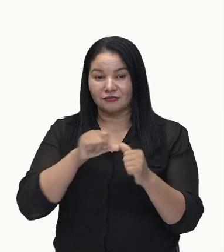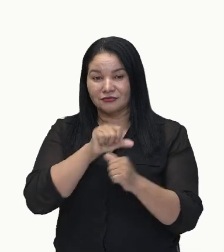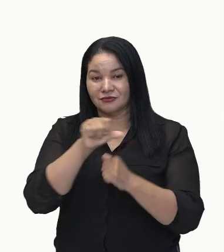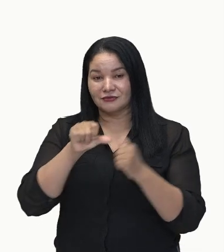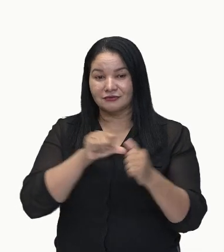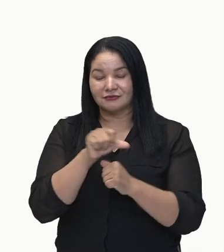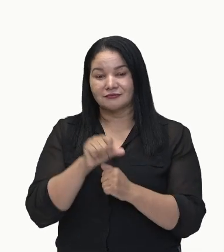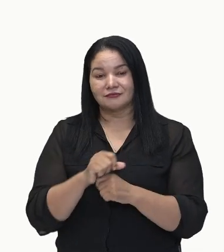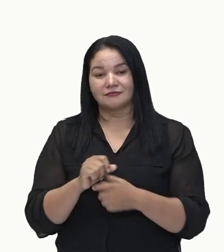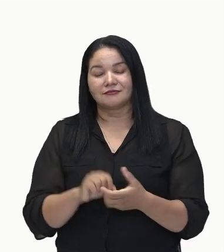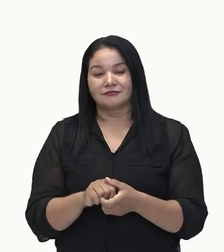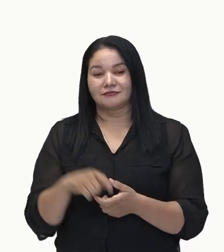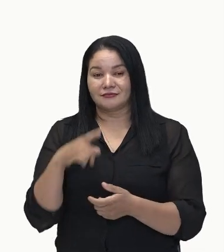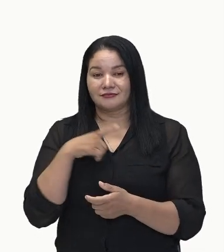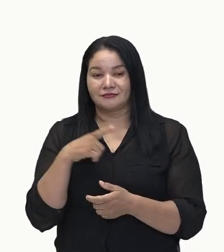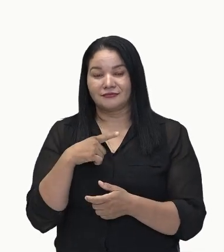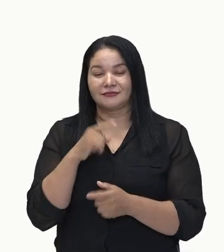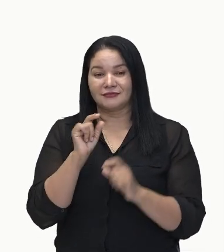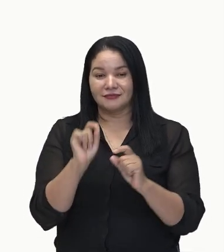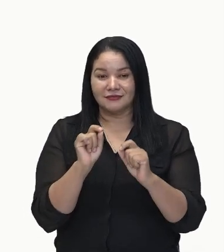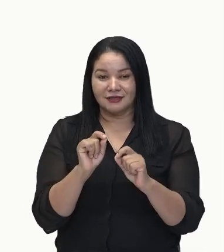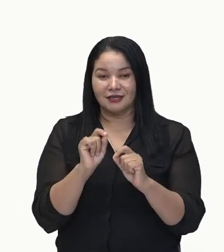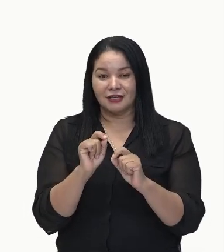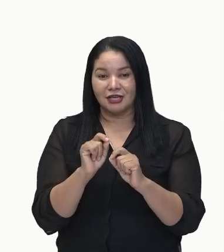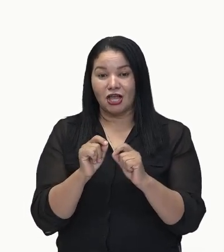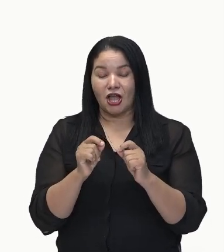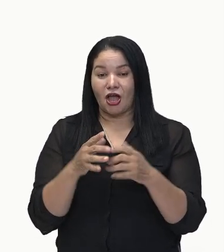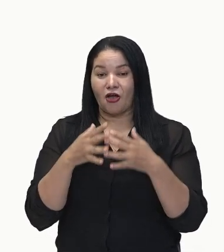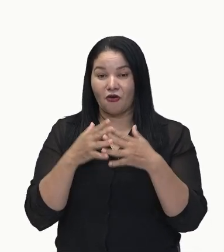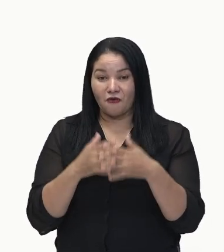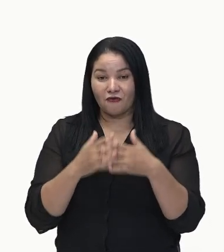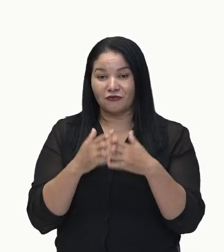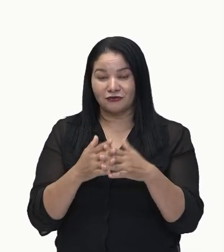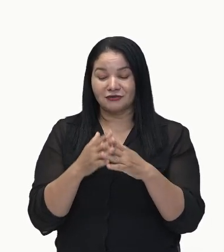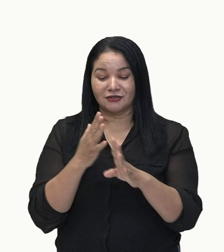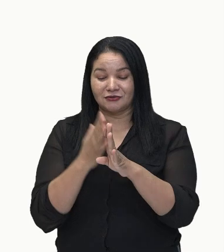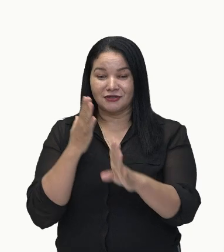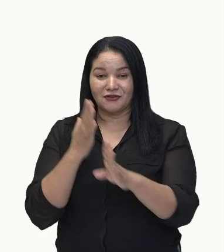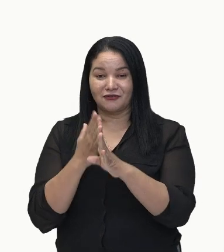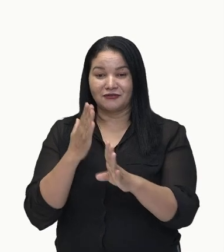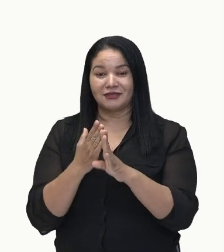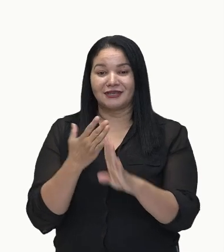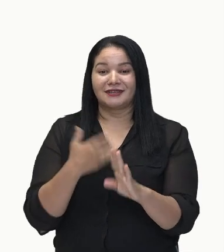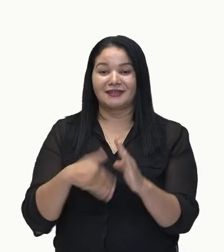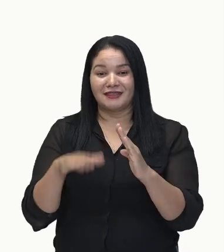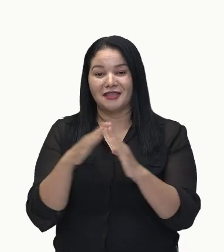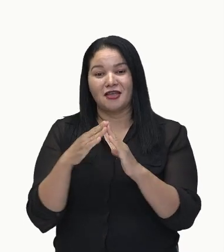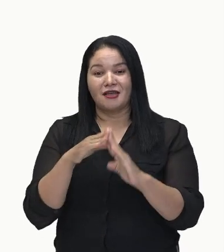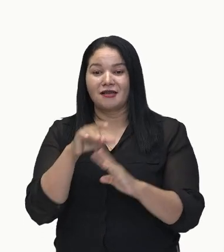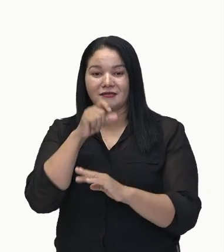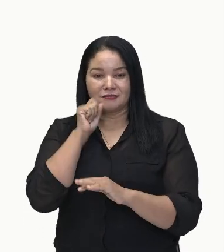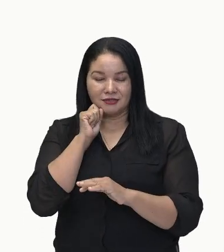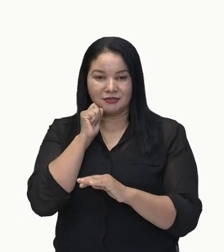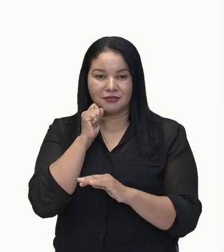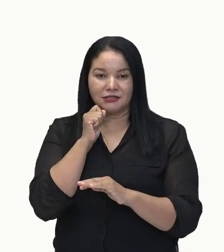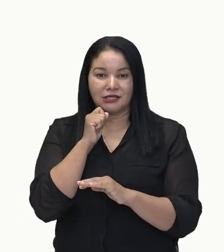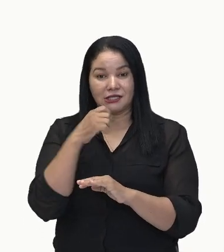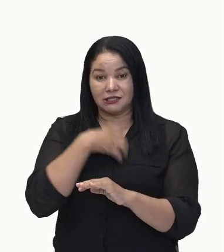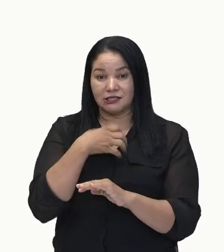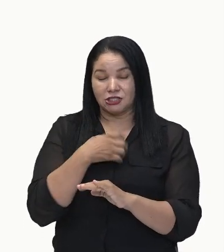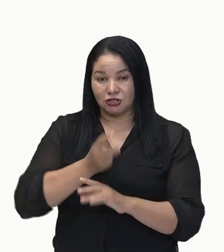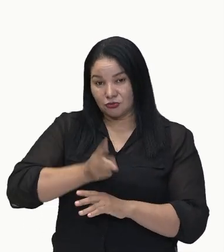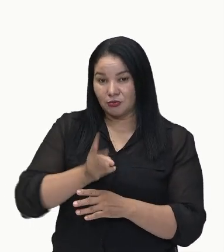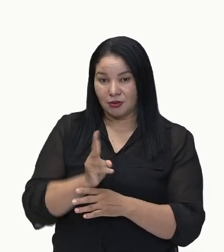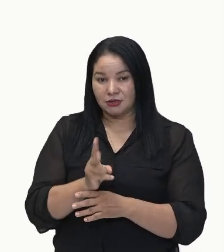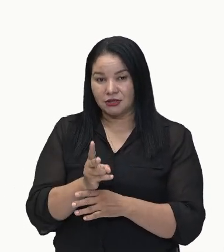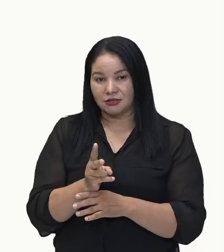Existiu muita confusão na fila da padaria. Notem que não vai mudar o sentido. Então, o verbo haver aí